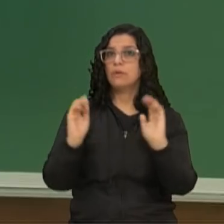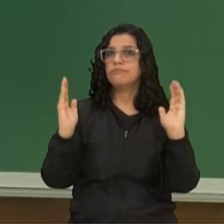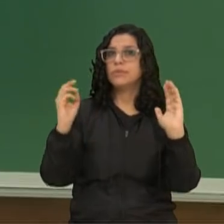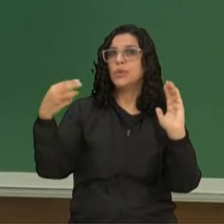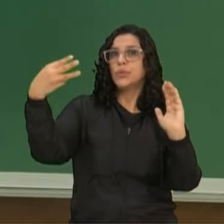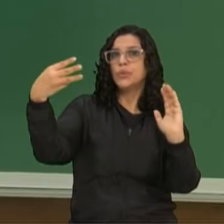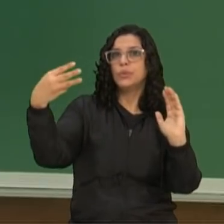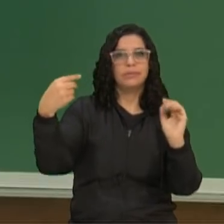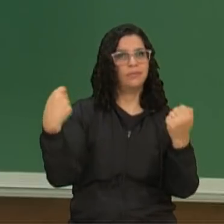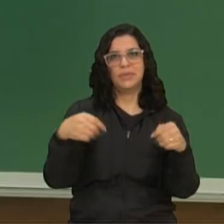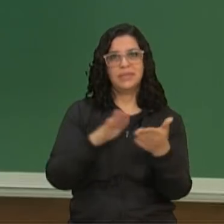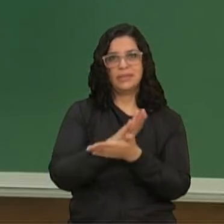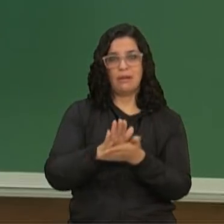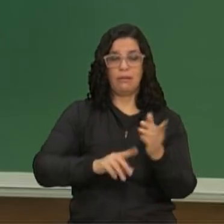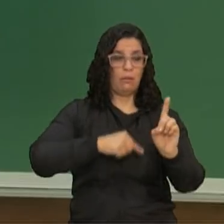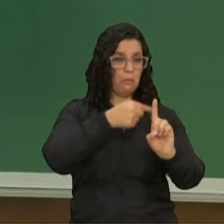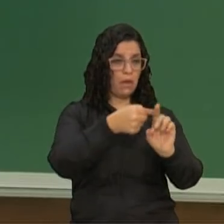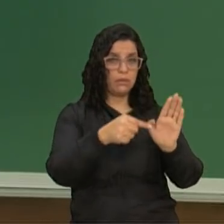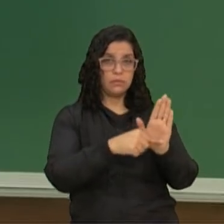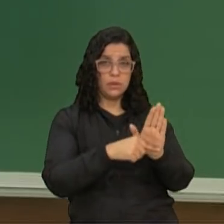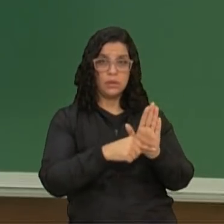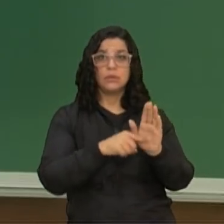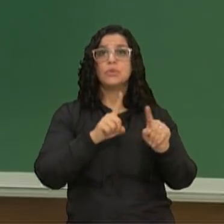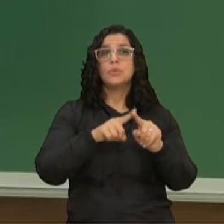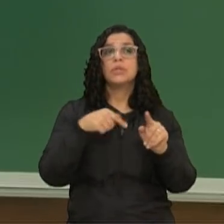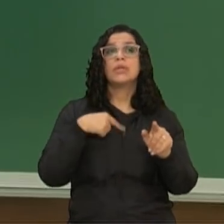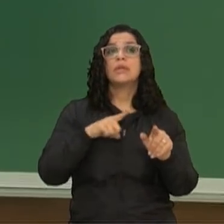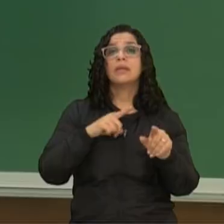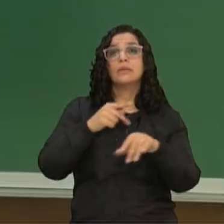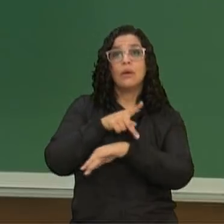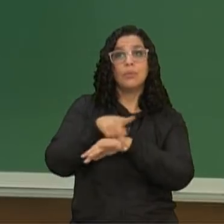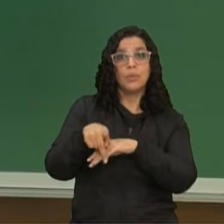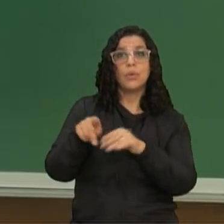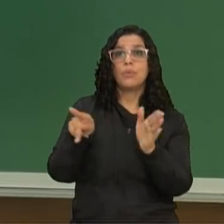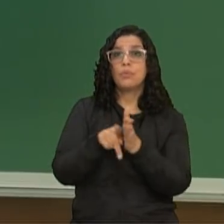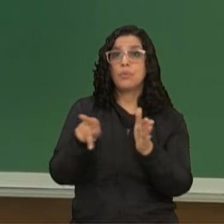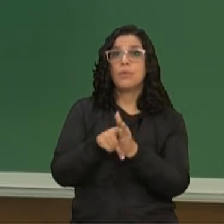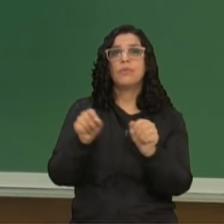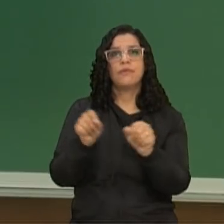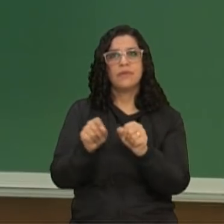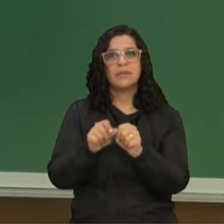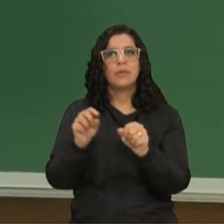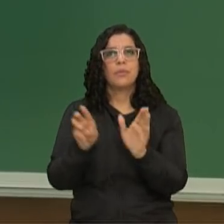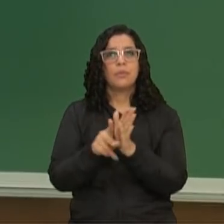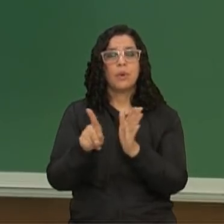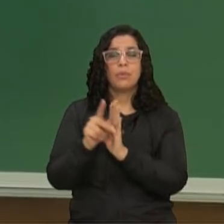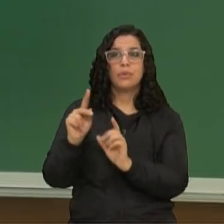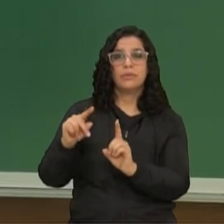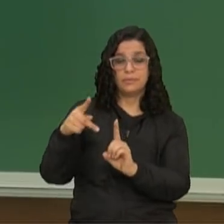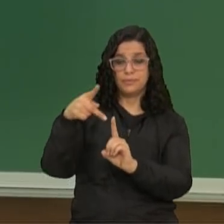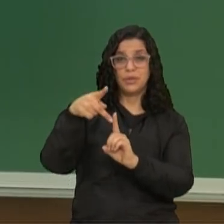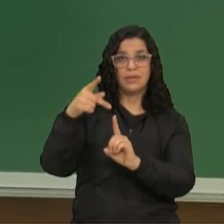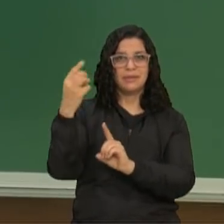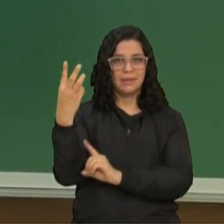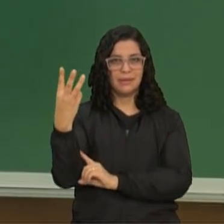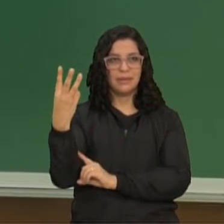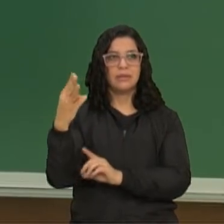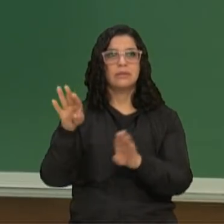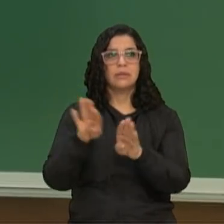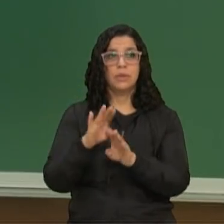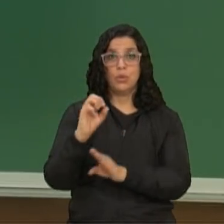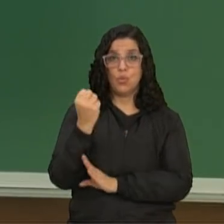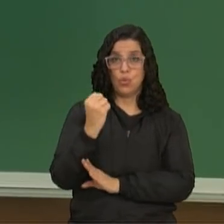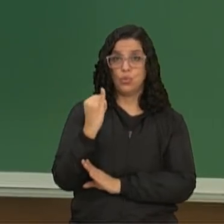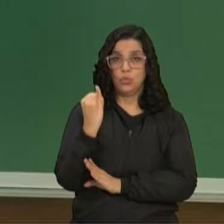o cubo, ou nem da soma, nem da diferença. É só eu aplicar a propriedade da potenciação, ou seja,